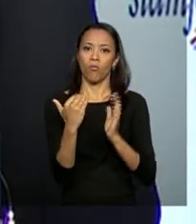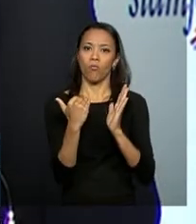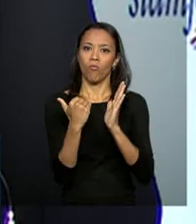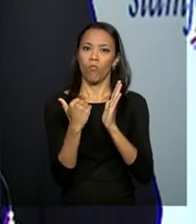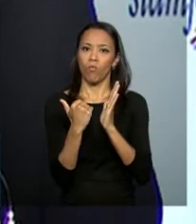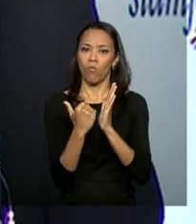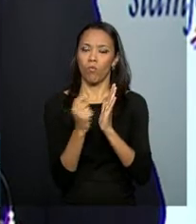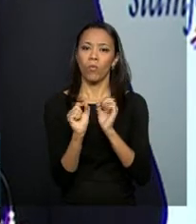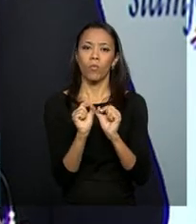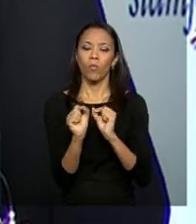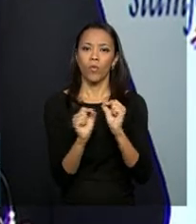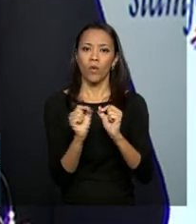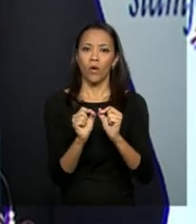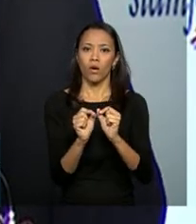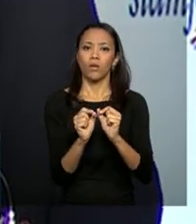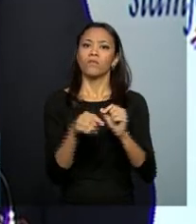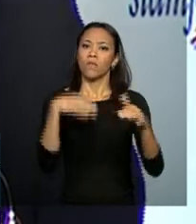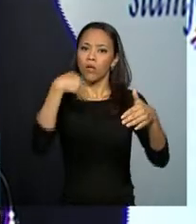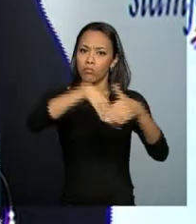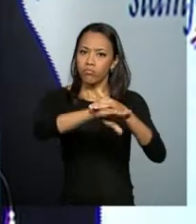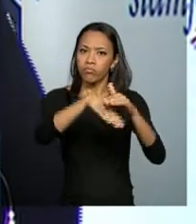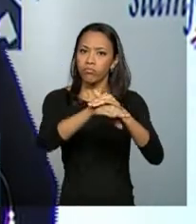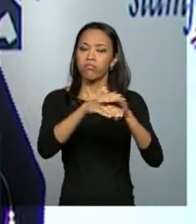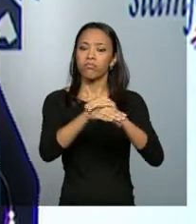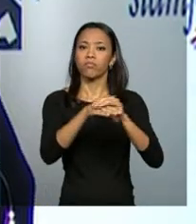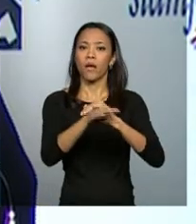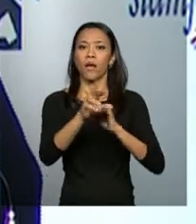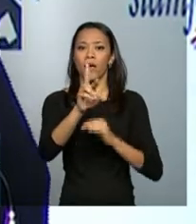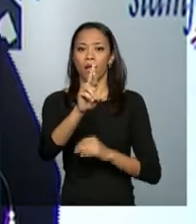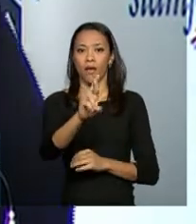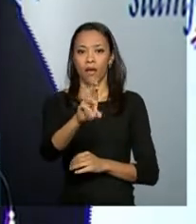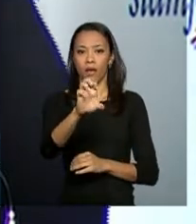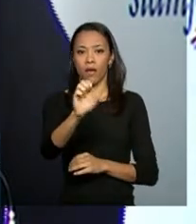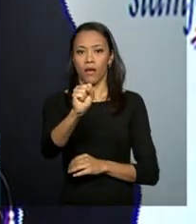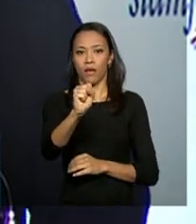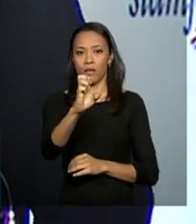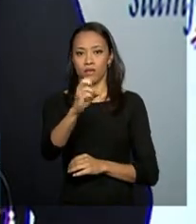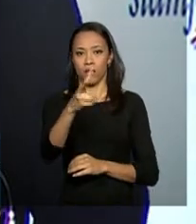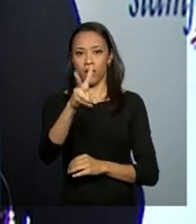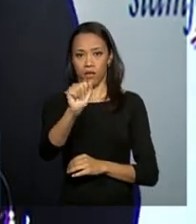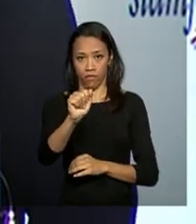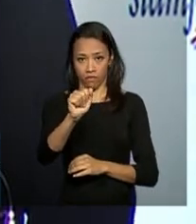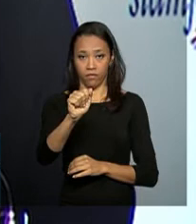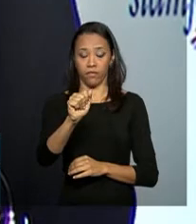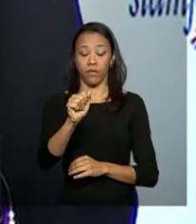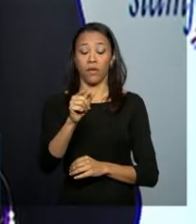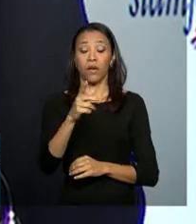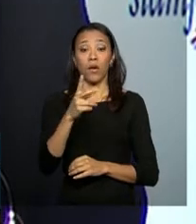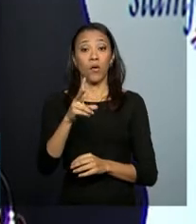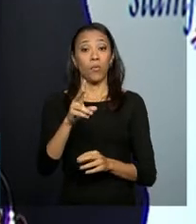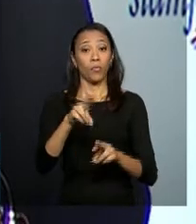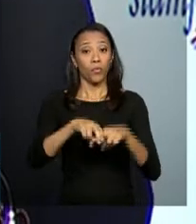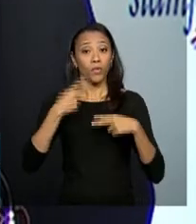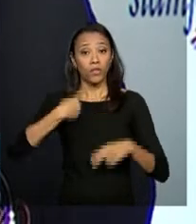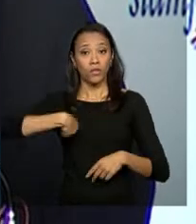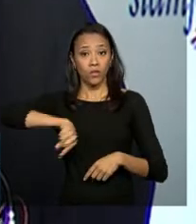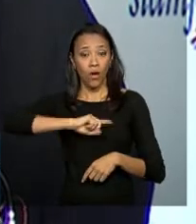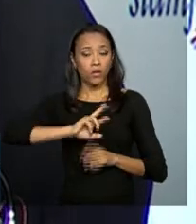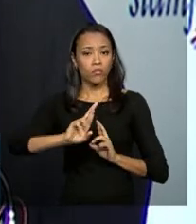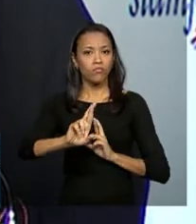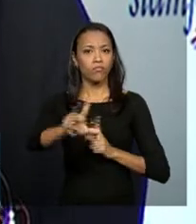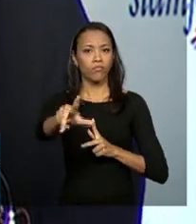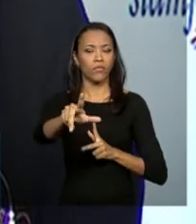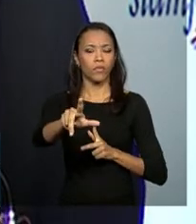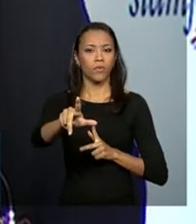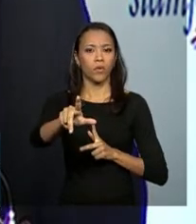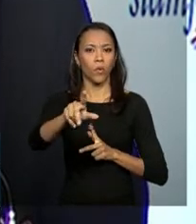um elevado volume de reservas internacionais. Por isso somos hoje diferentes, um país